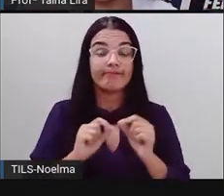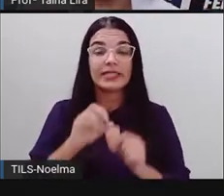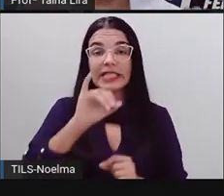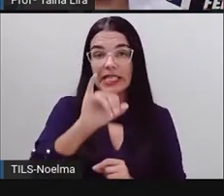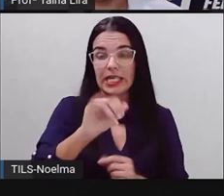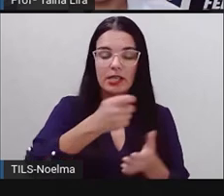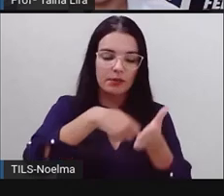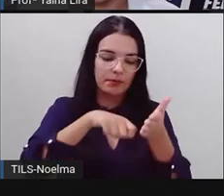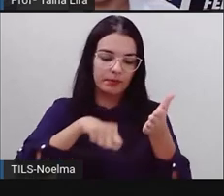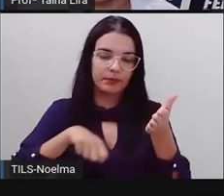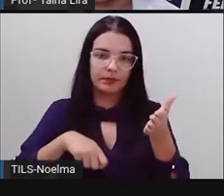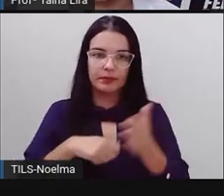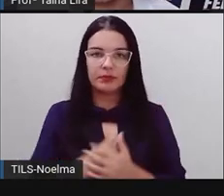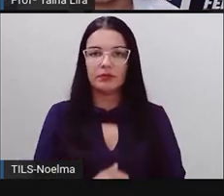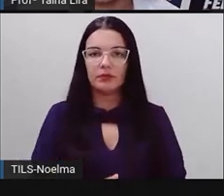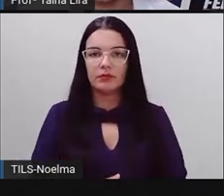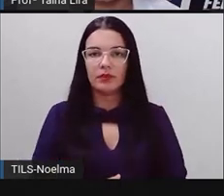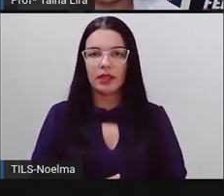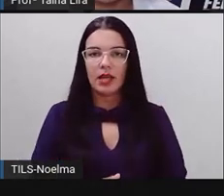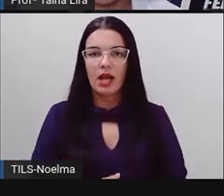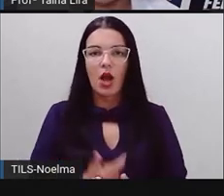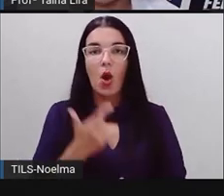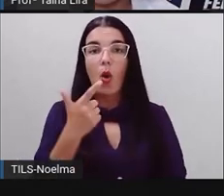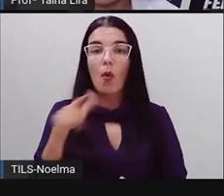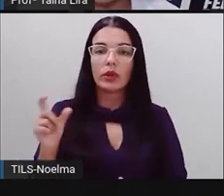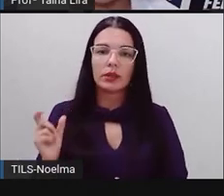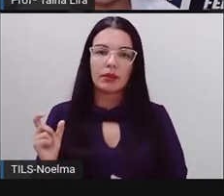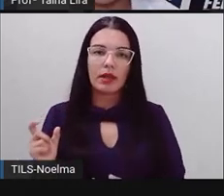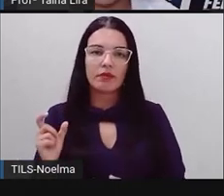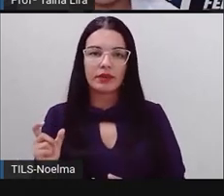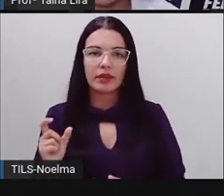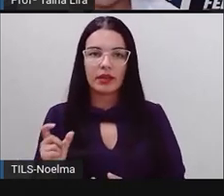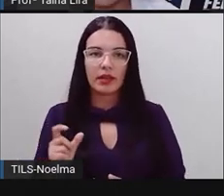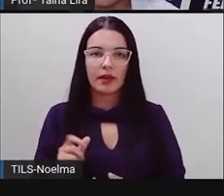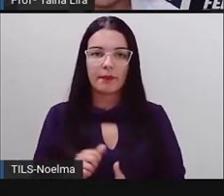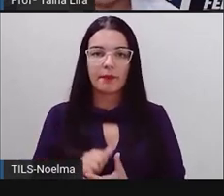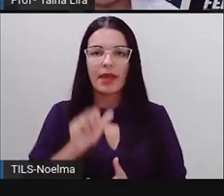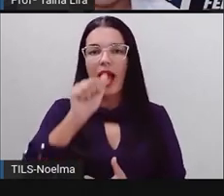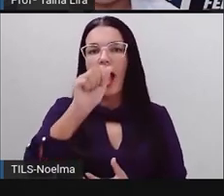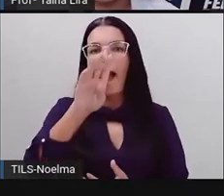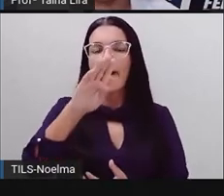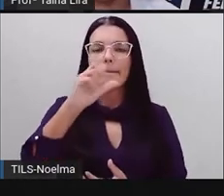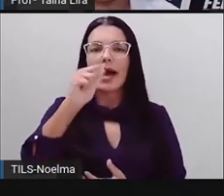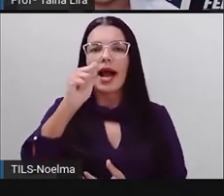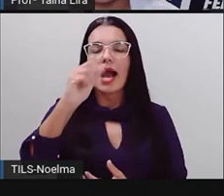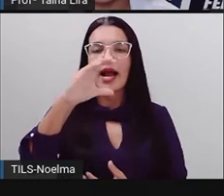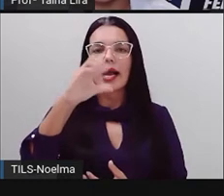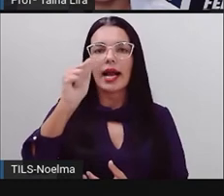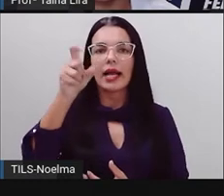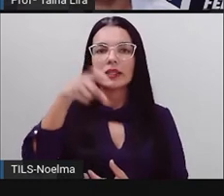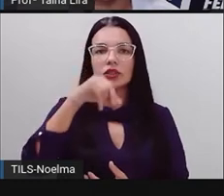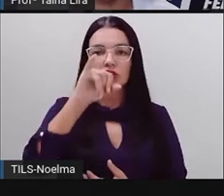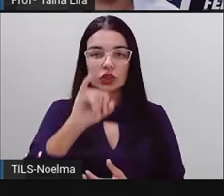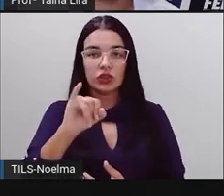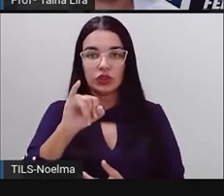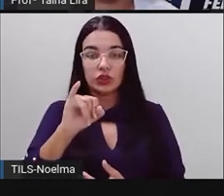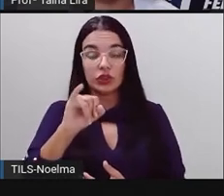escrevo com a letra i o outra palavrinha aqui vamos analisar abacaxi